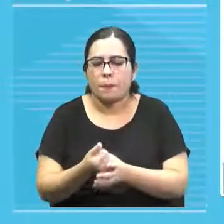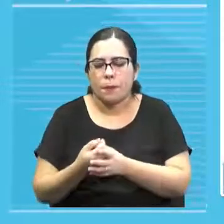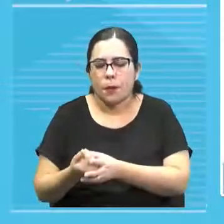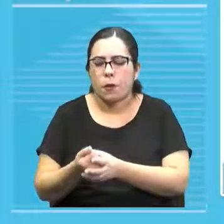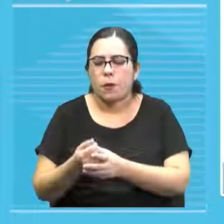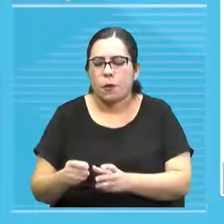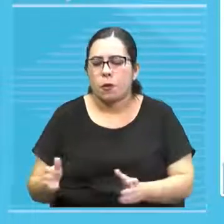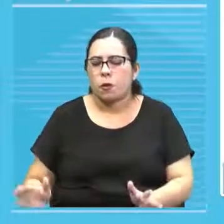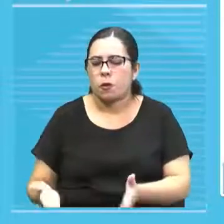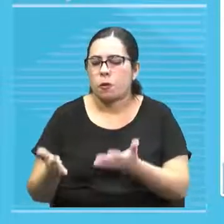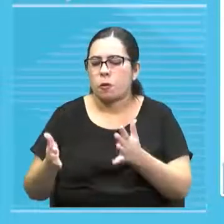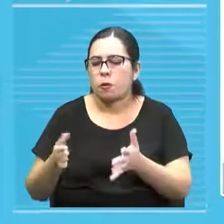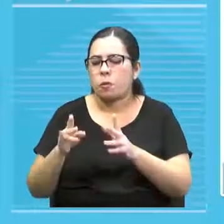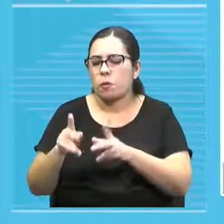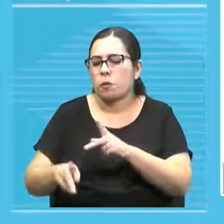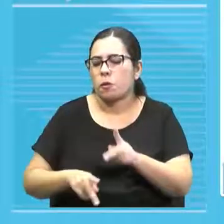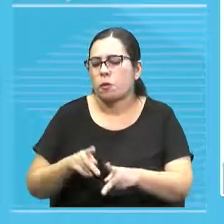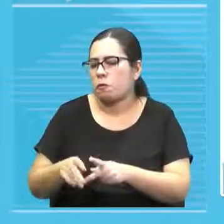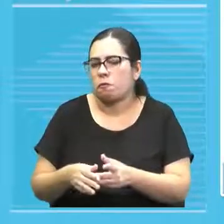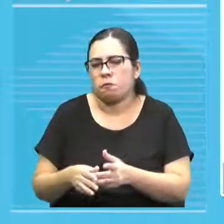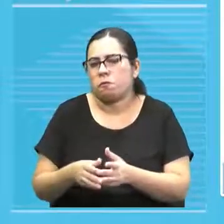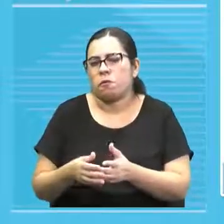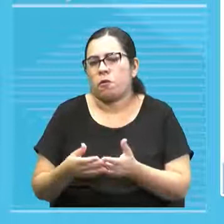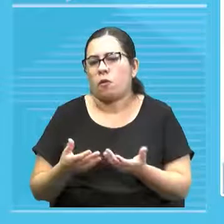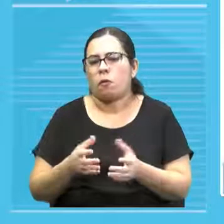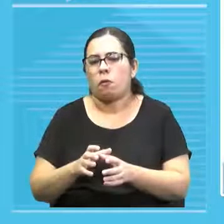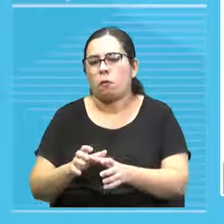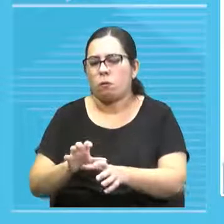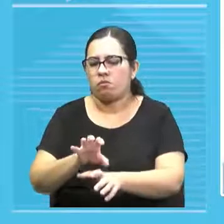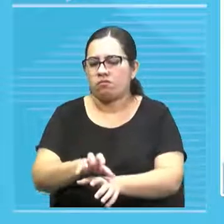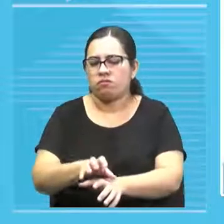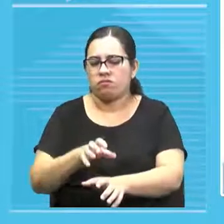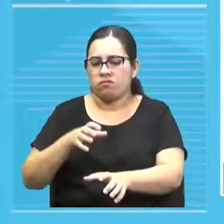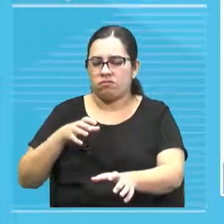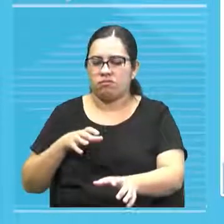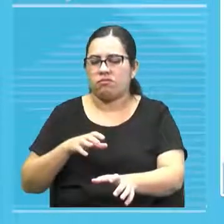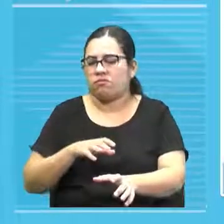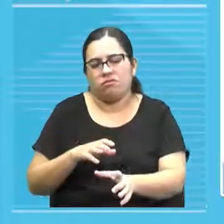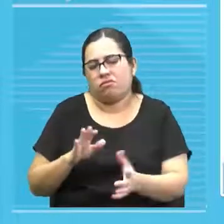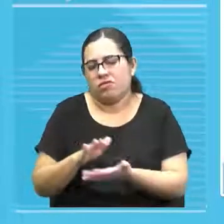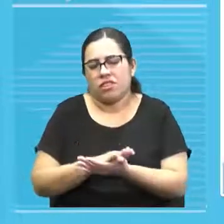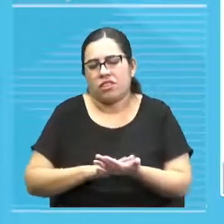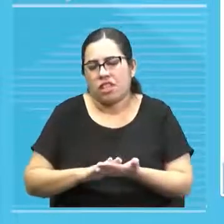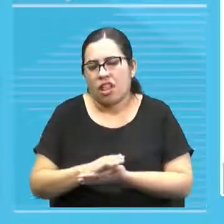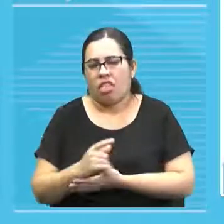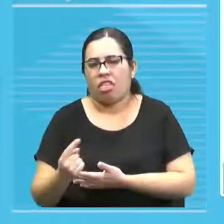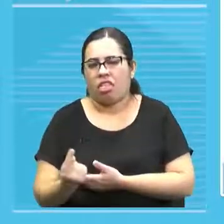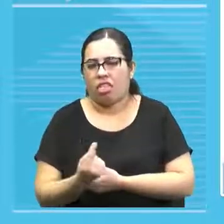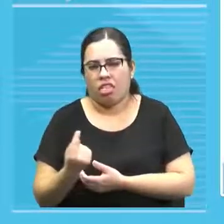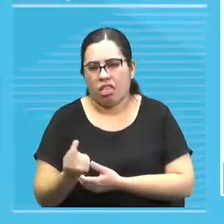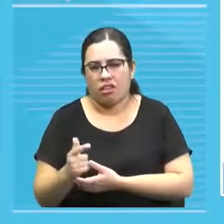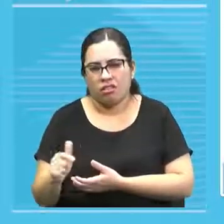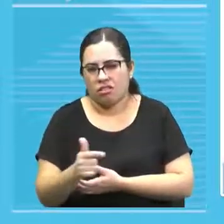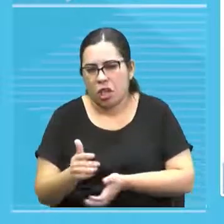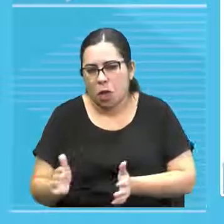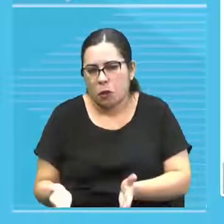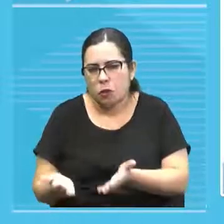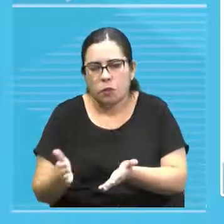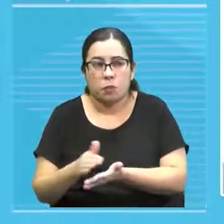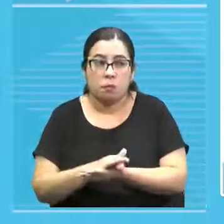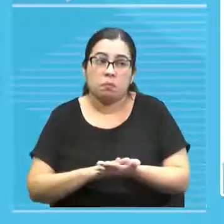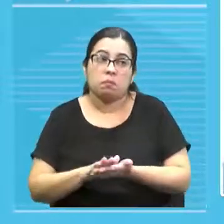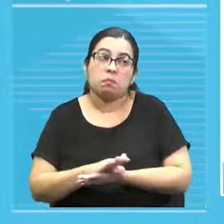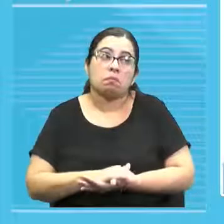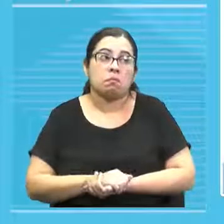culturas de Recantos é isolados do mundo Vejam a esse aqui é um